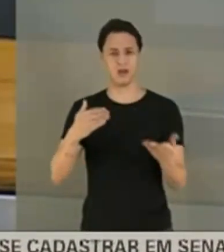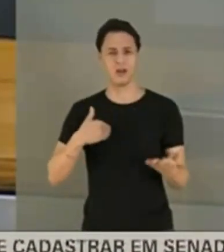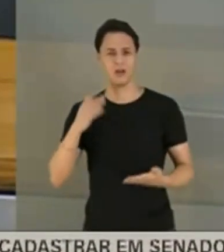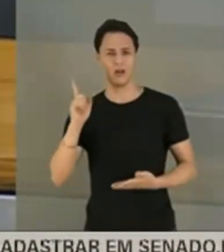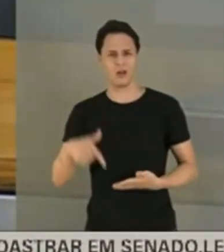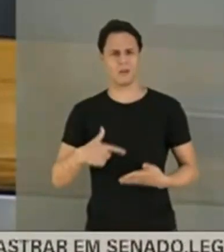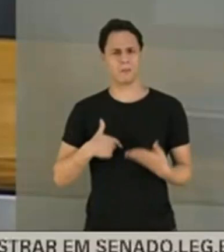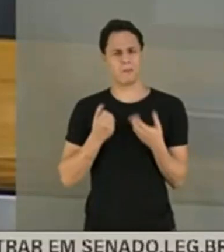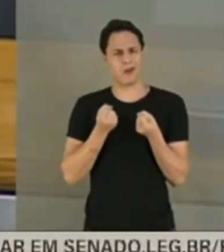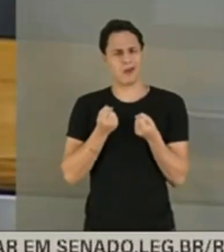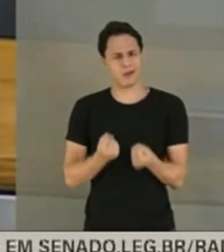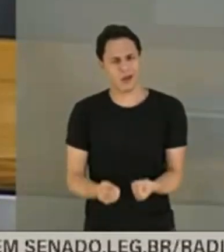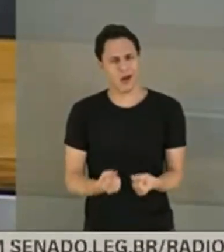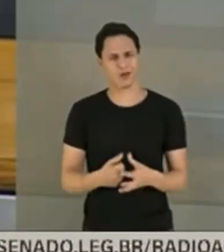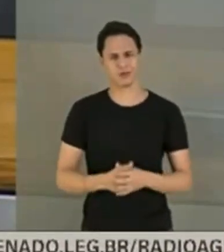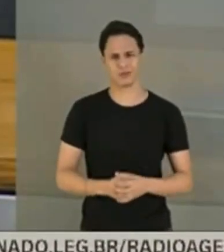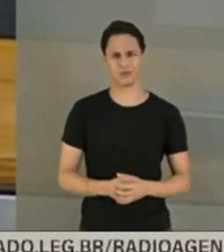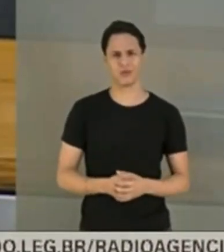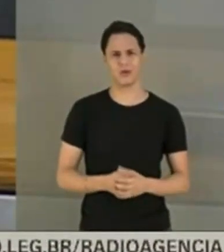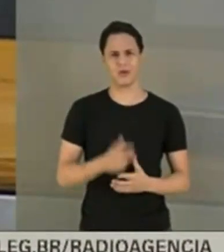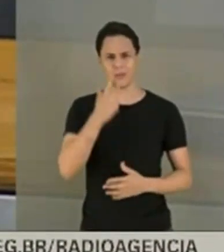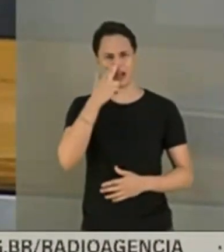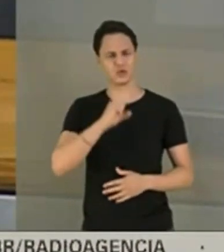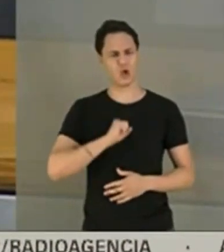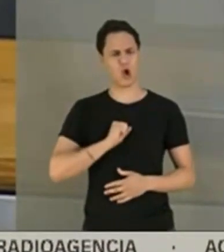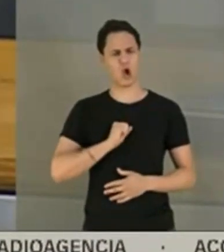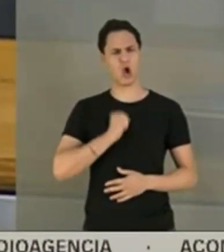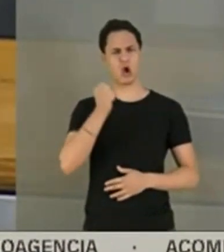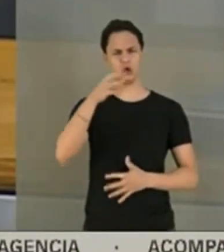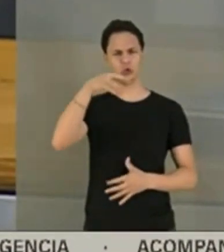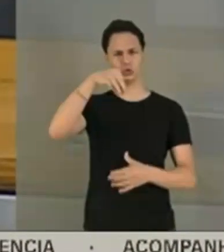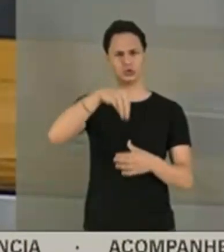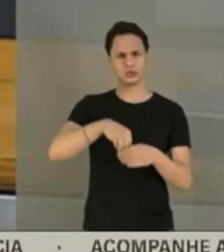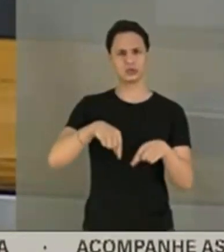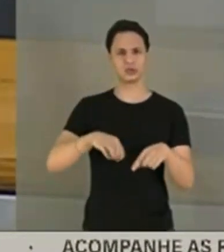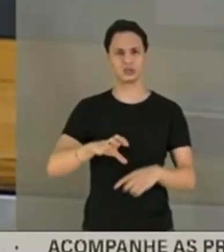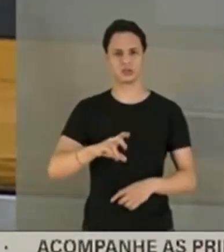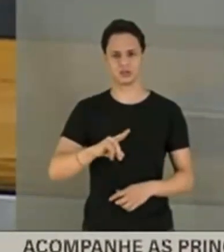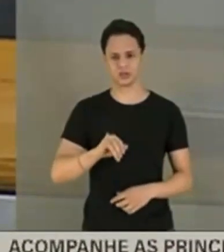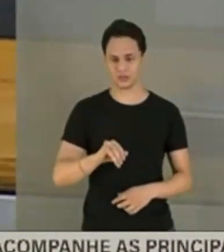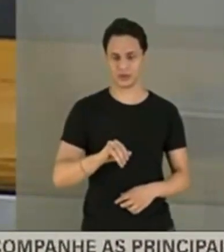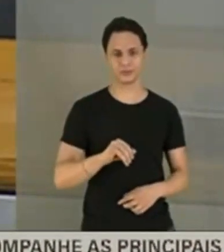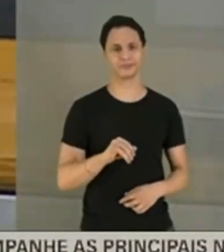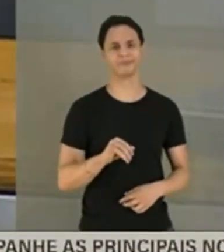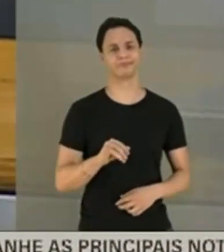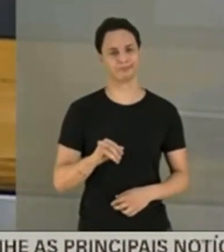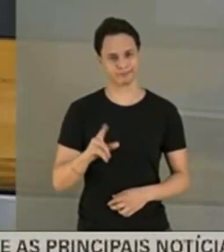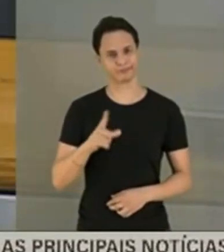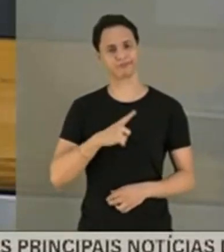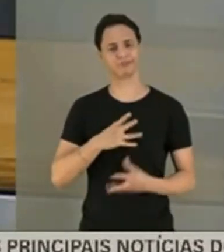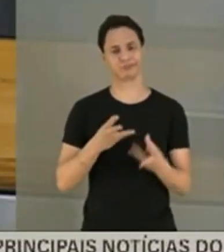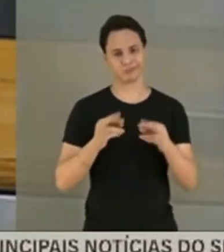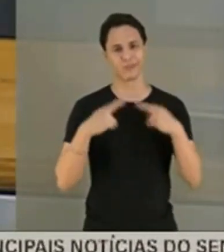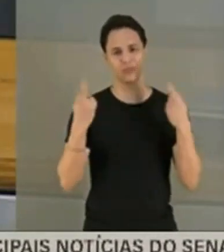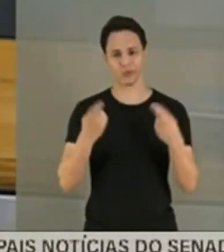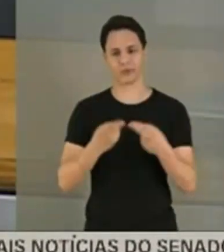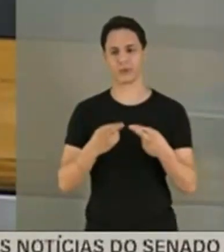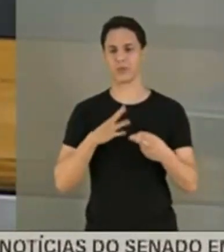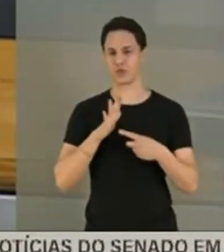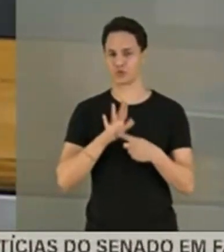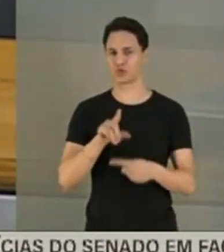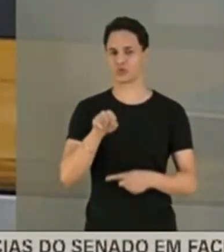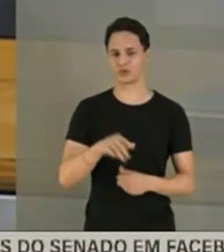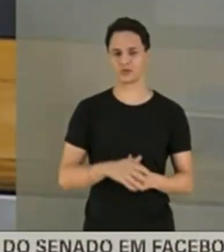insalubre, pelo ódio que permeou essa CPI, muitas sessões,